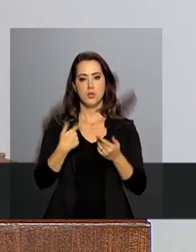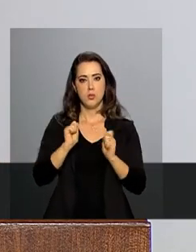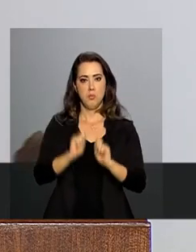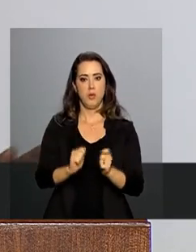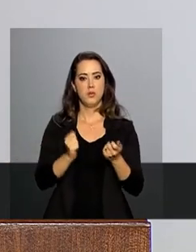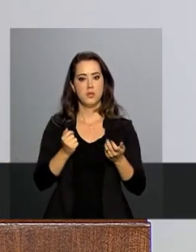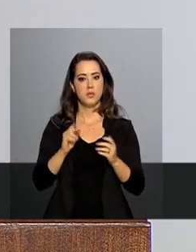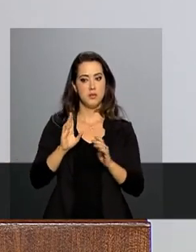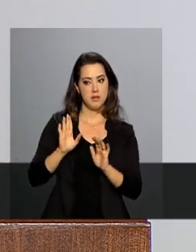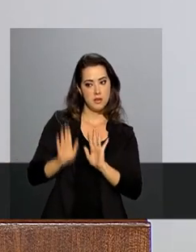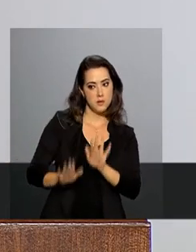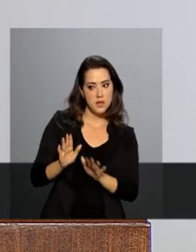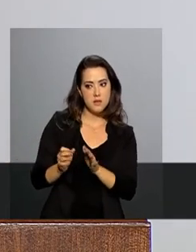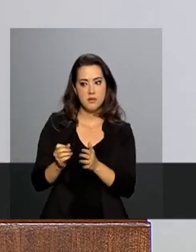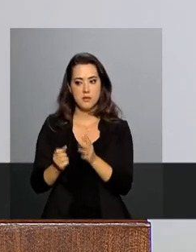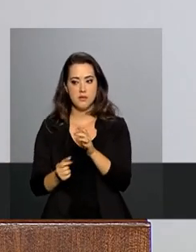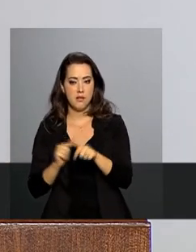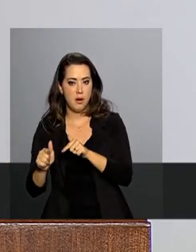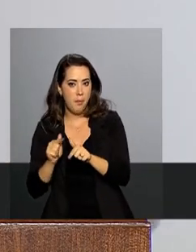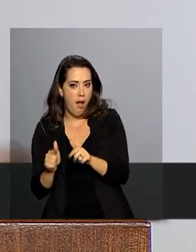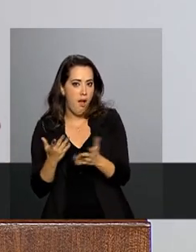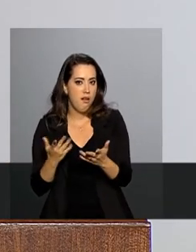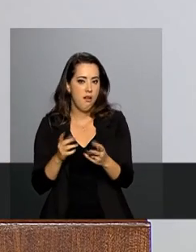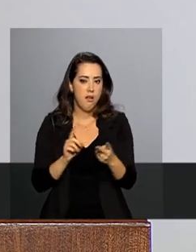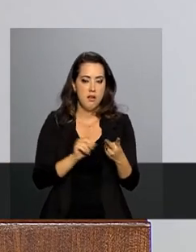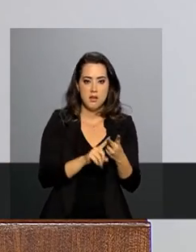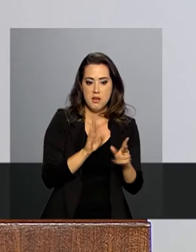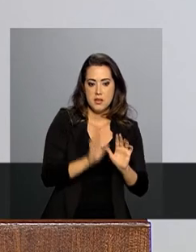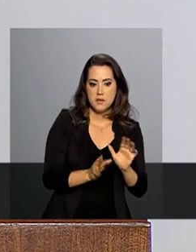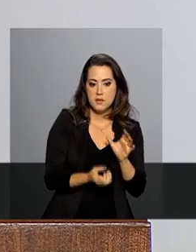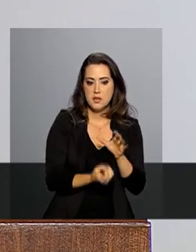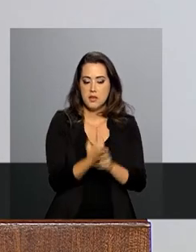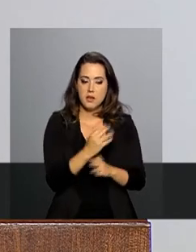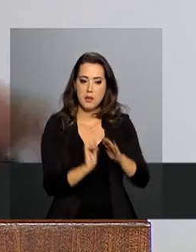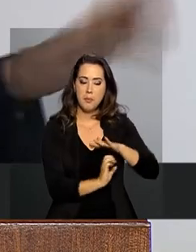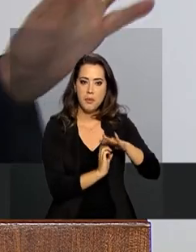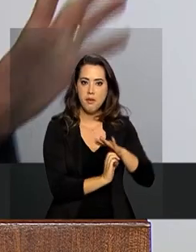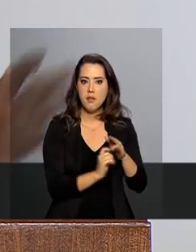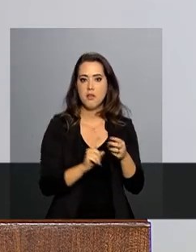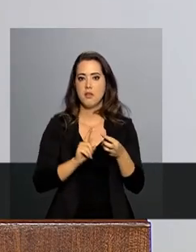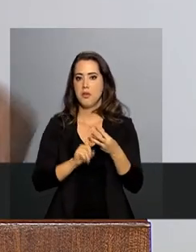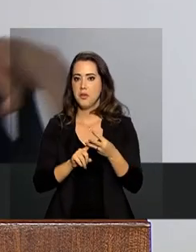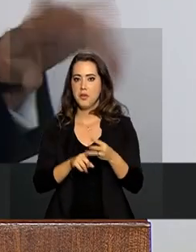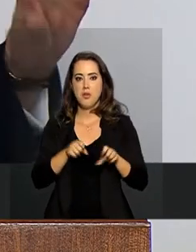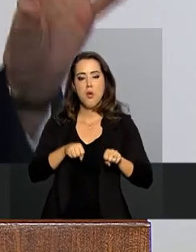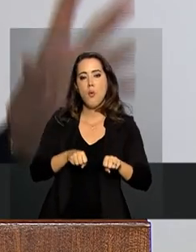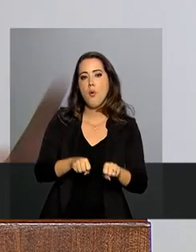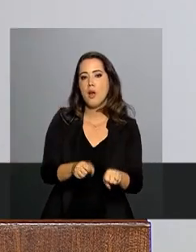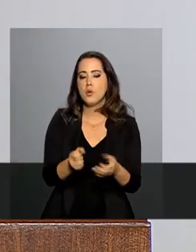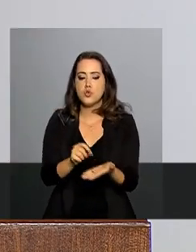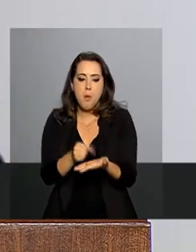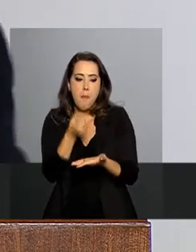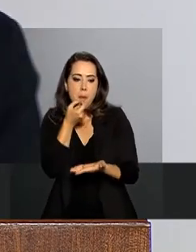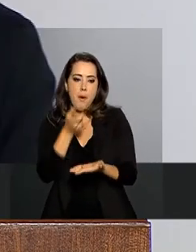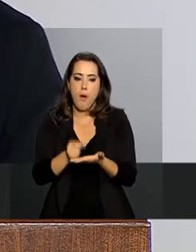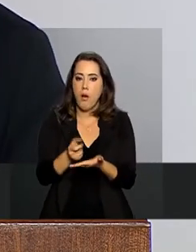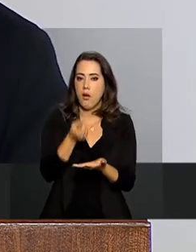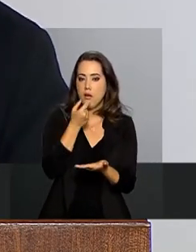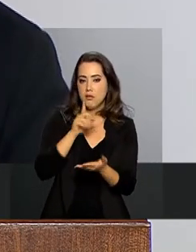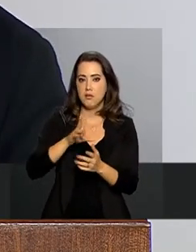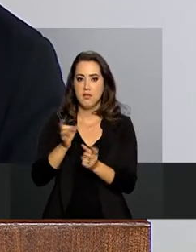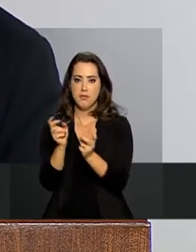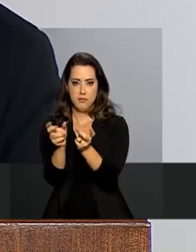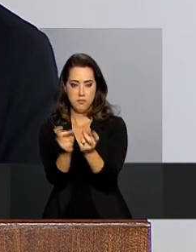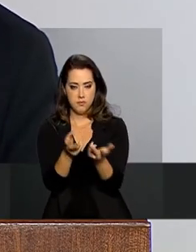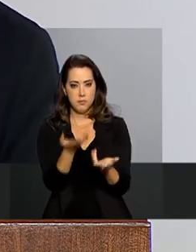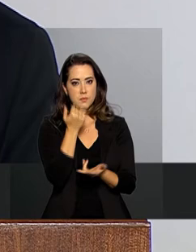muitas vezes emprego informal ou muitas vezes são pequenos estabelecimentos desde o carrinho de pipoca até uma venda de alimentos etc